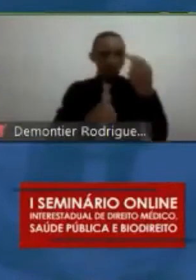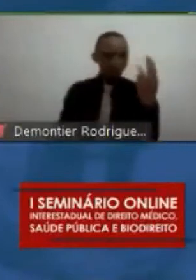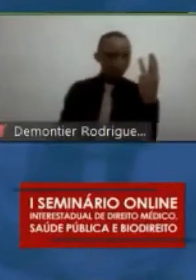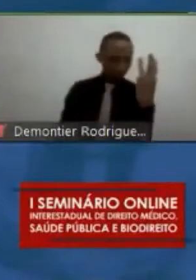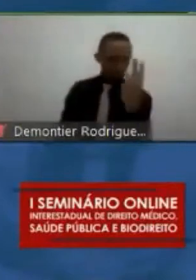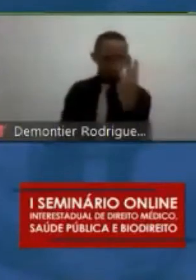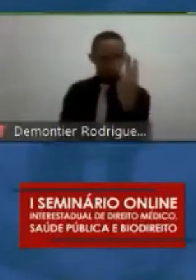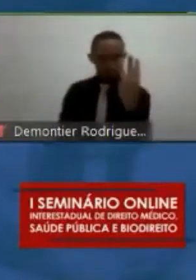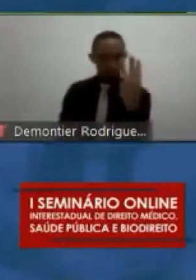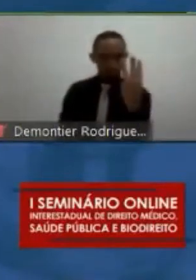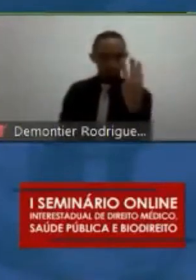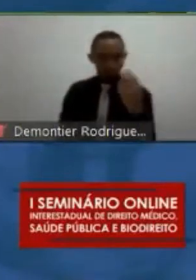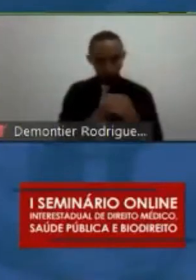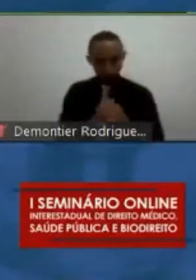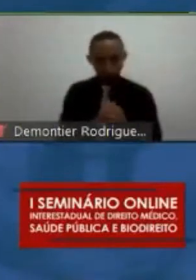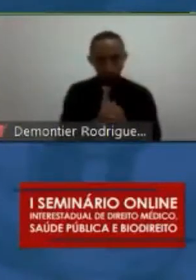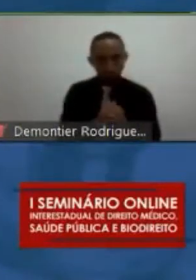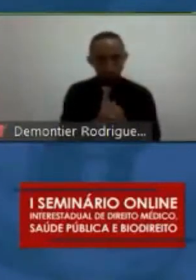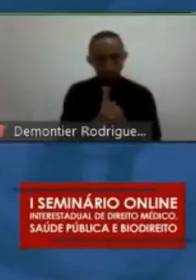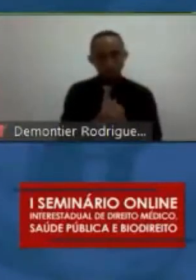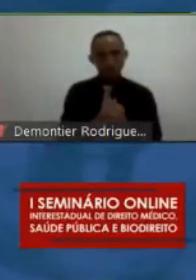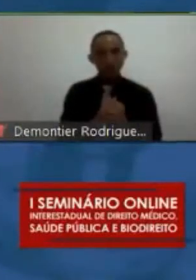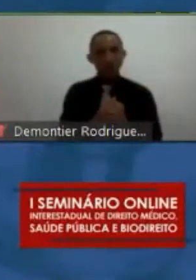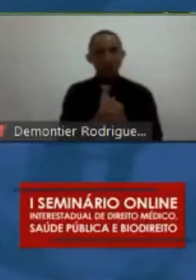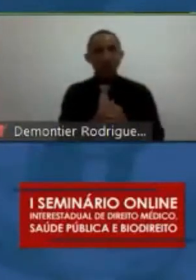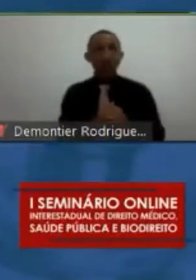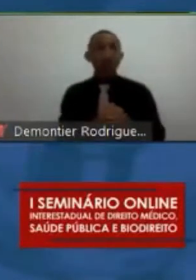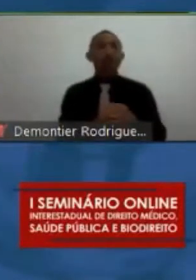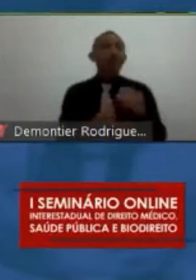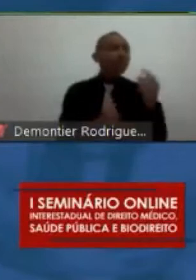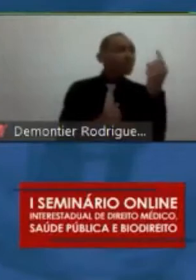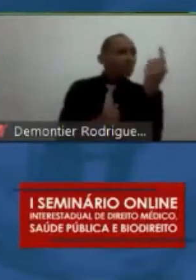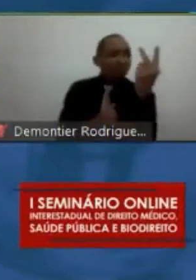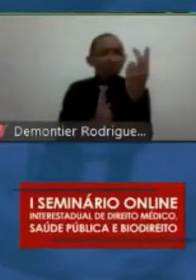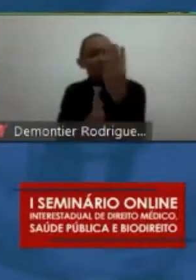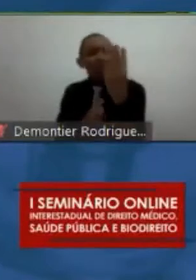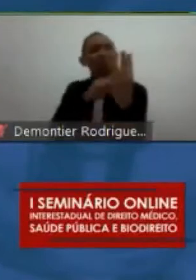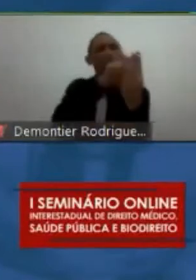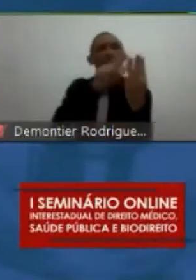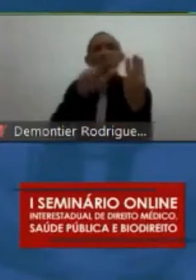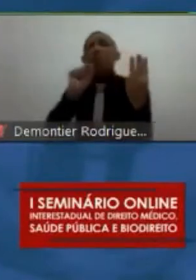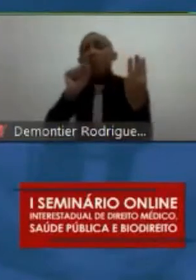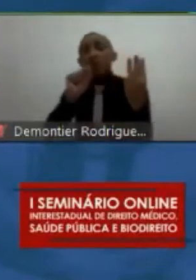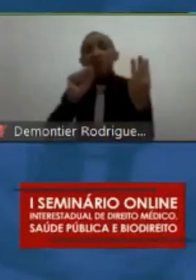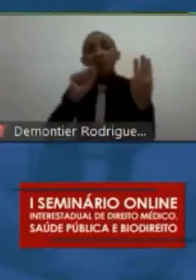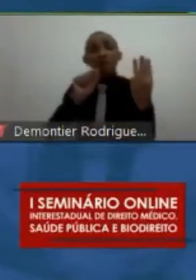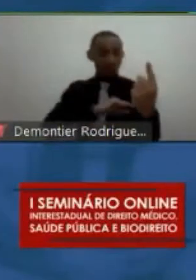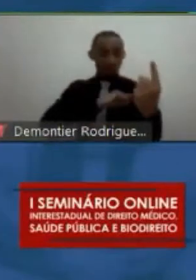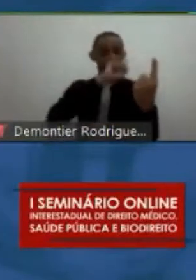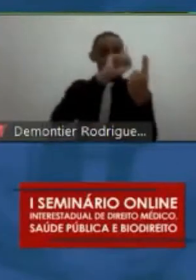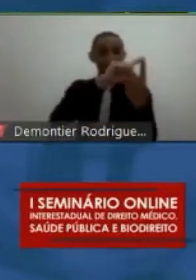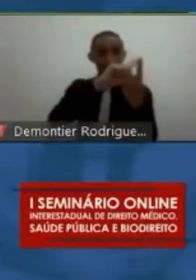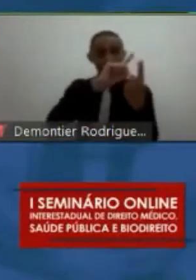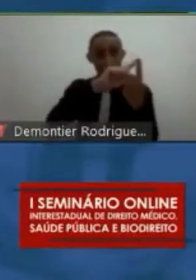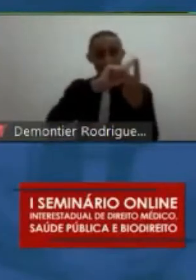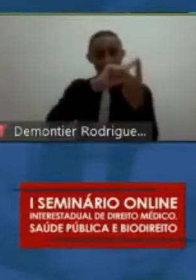isso dentro do ambiente público? Podemos dizer que esse programa ele tem 3 pilares, ou tem 3 sustentações. A primeira,